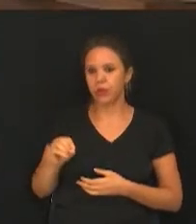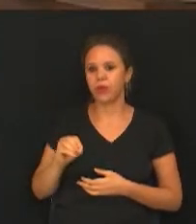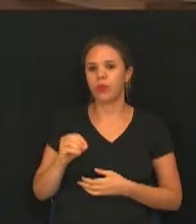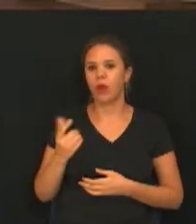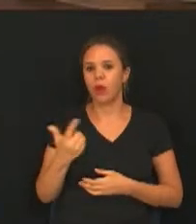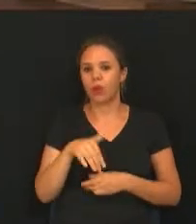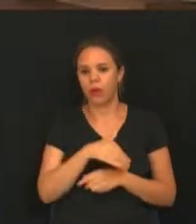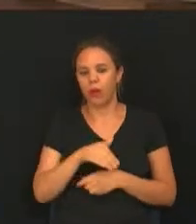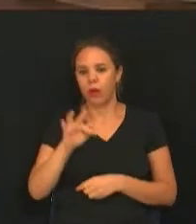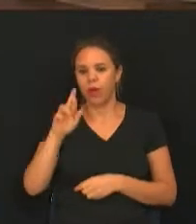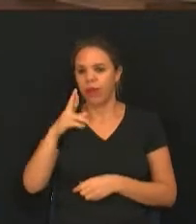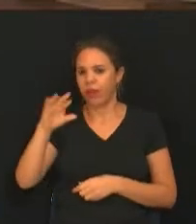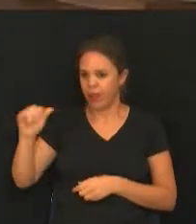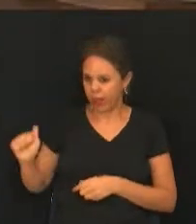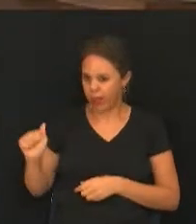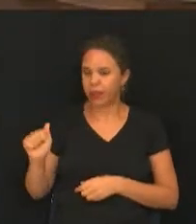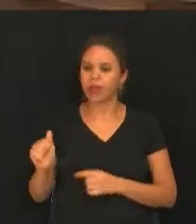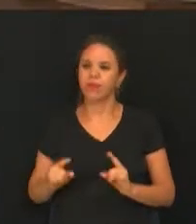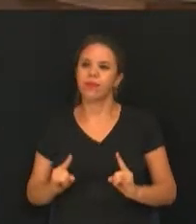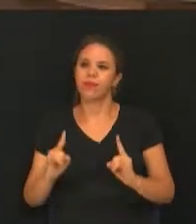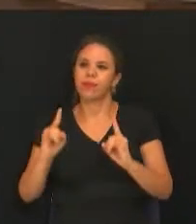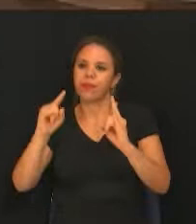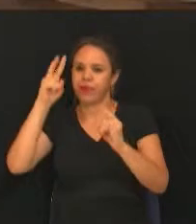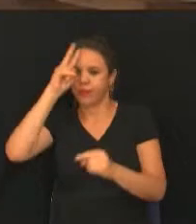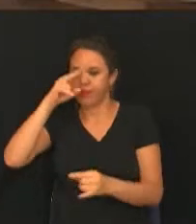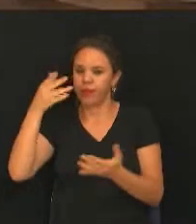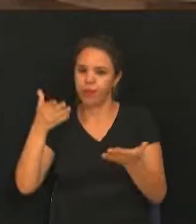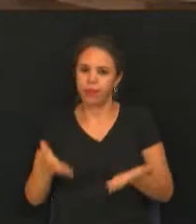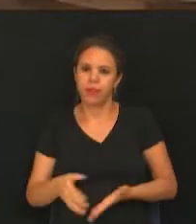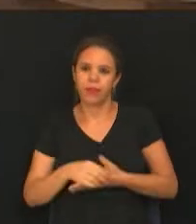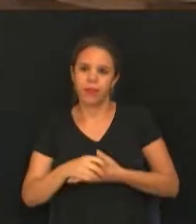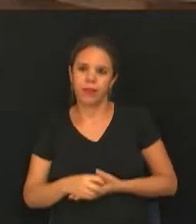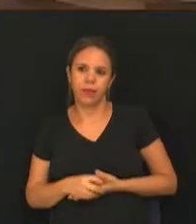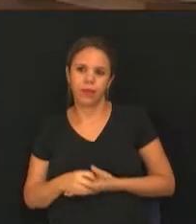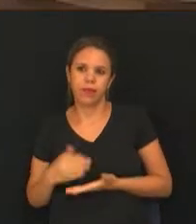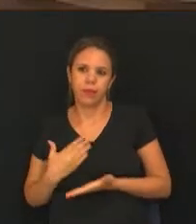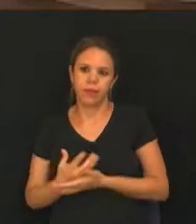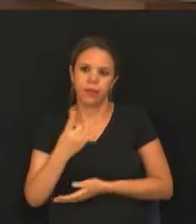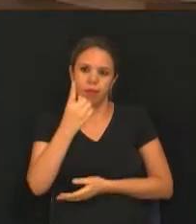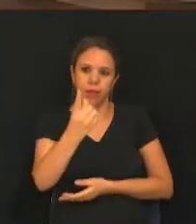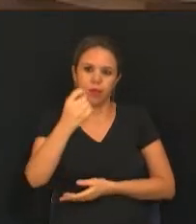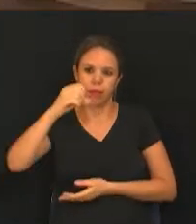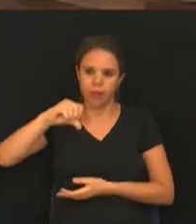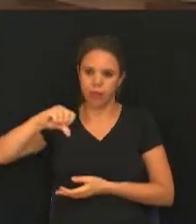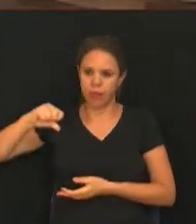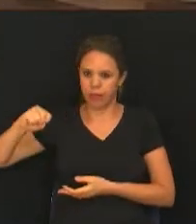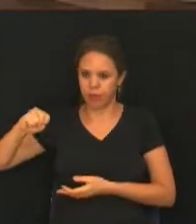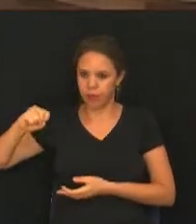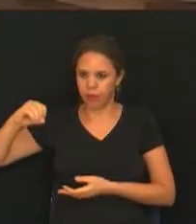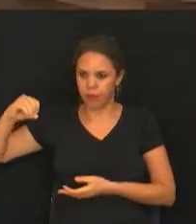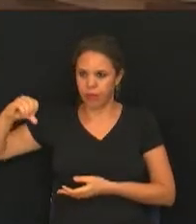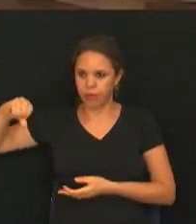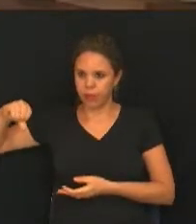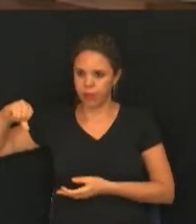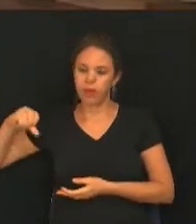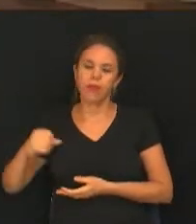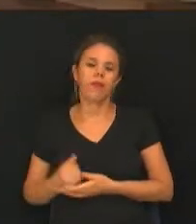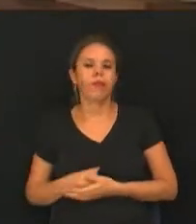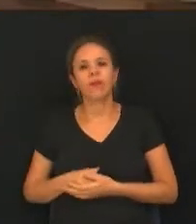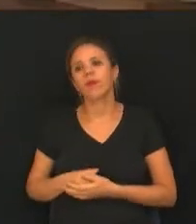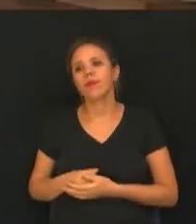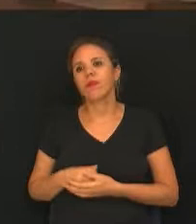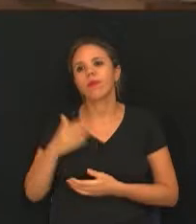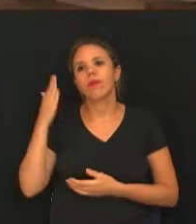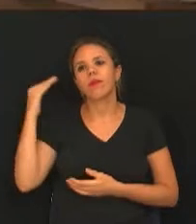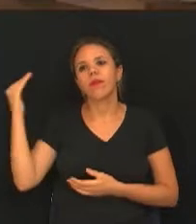Estamos trazendo o nosso prédio, né, o histórico. Nós estamos aqui desde 1909. Nosso prédio histórico é carinhosamente